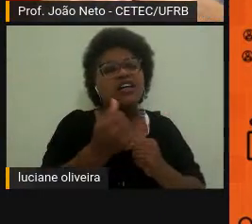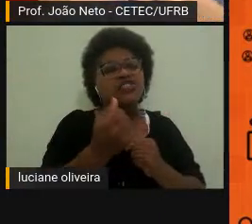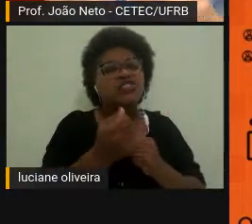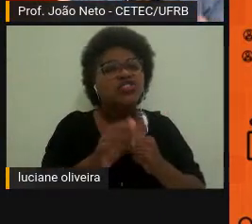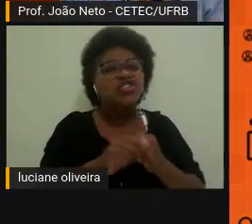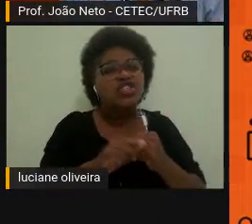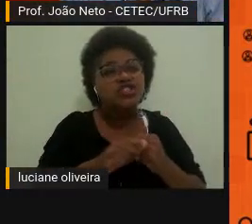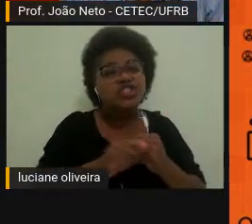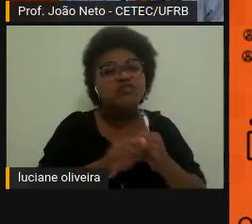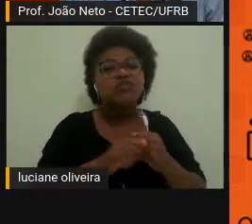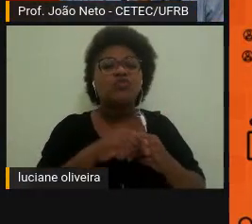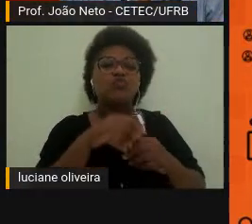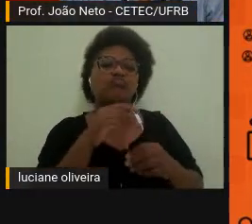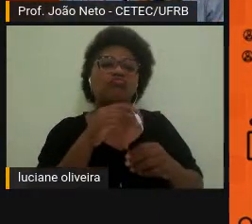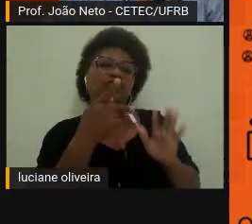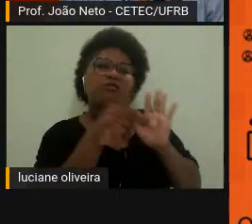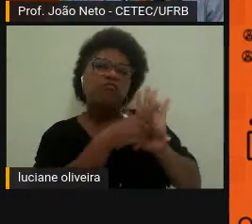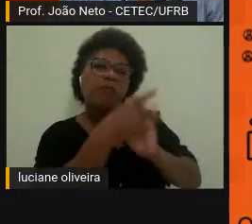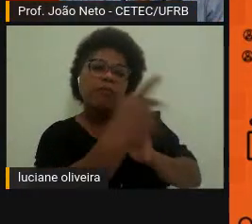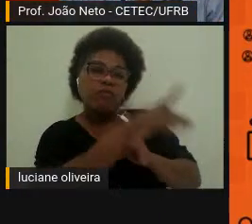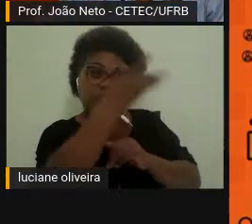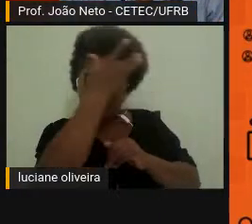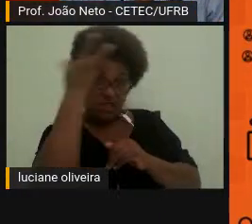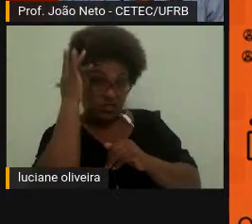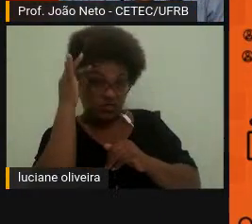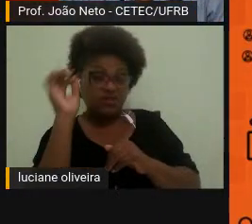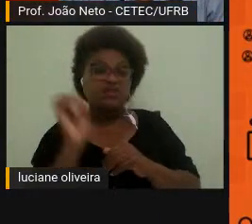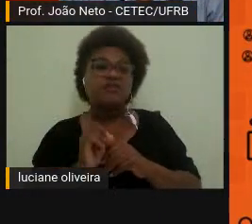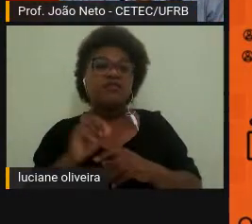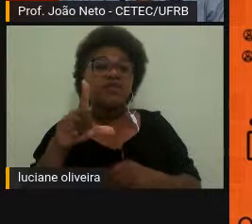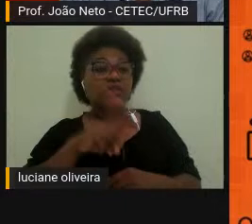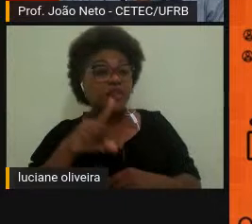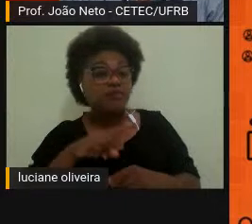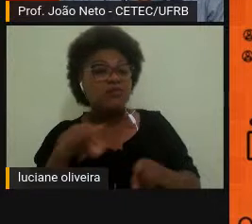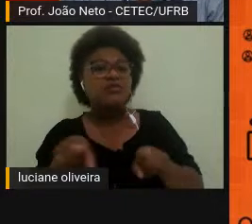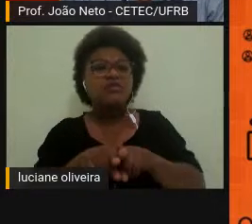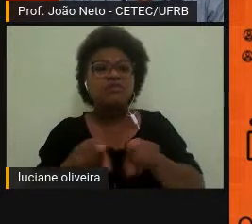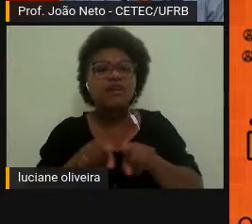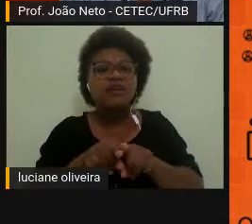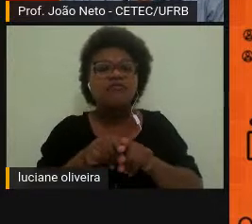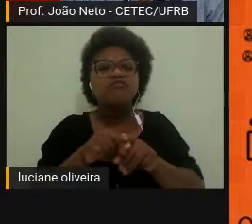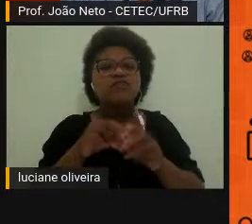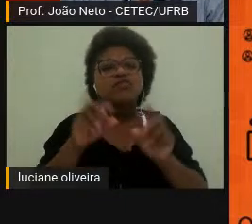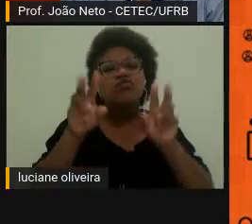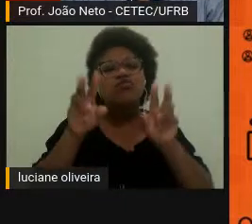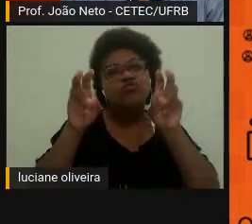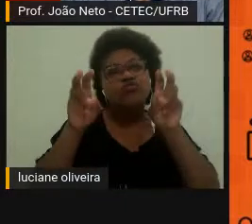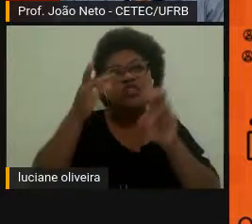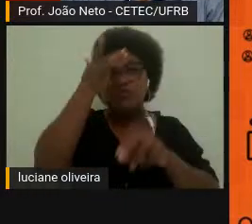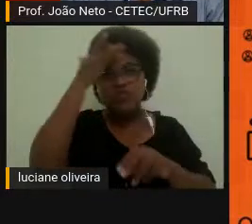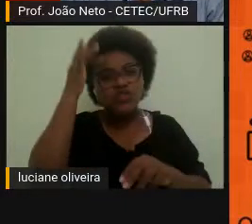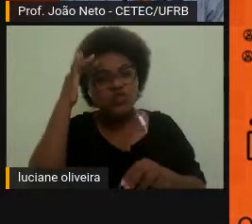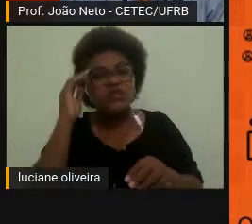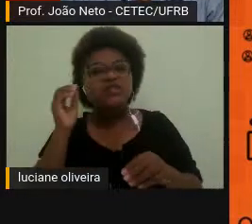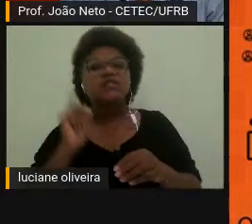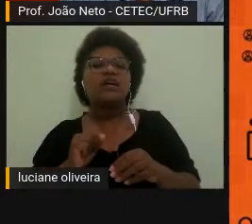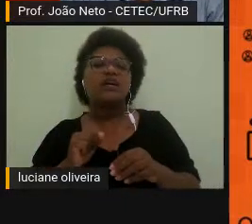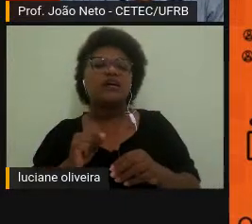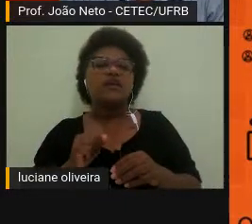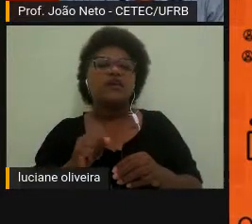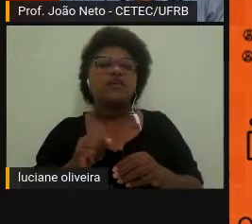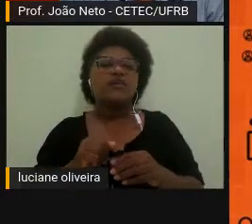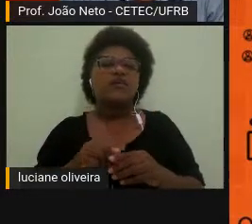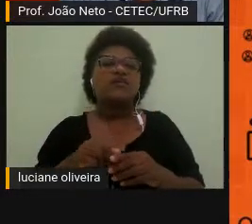temos uma série de outros termos como a pessoas com necessidades especiais mais hoje o termo melhor